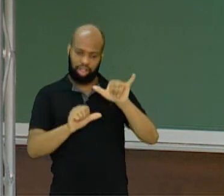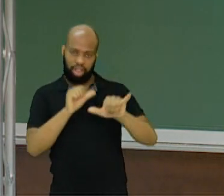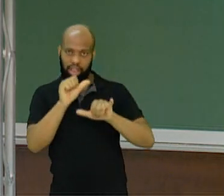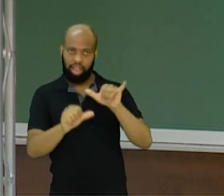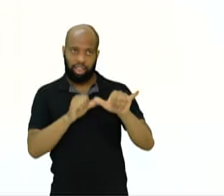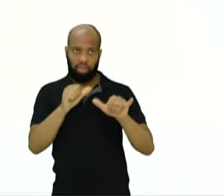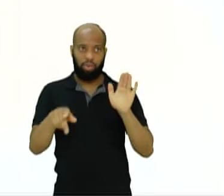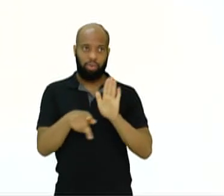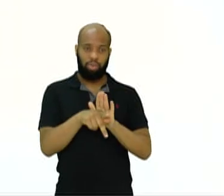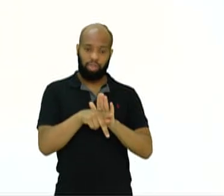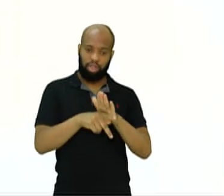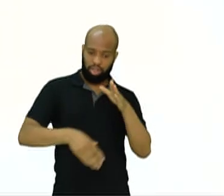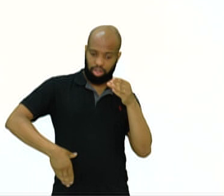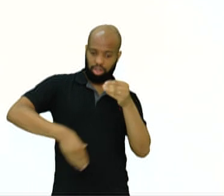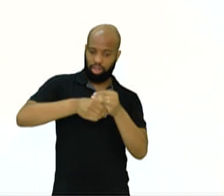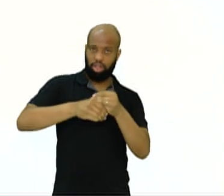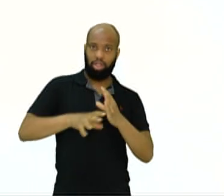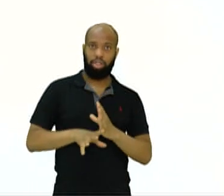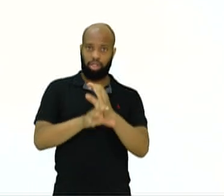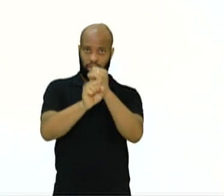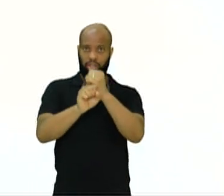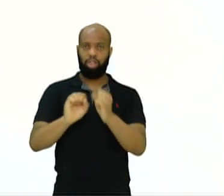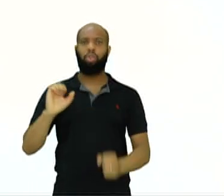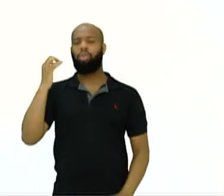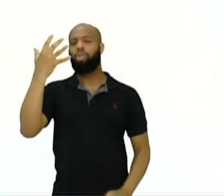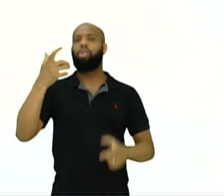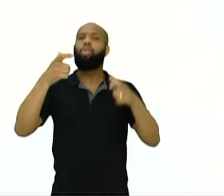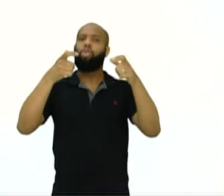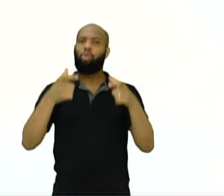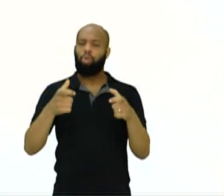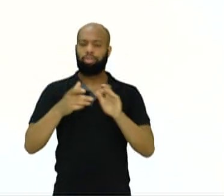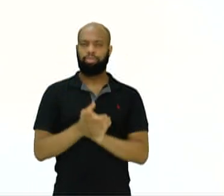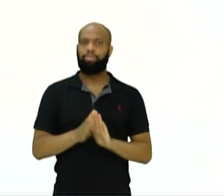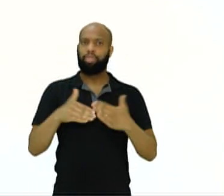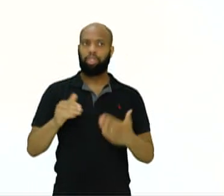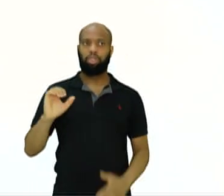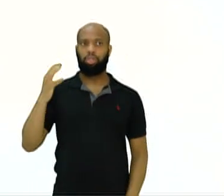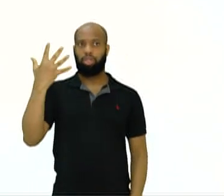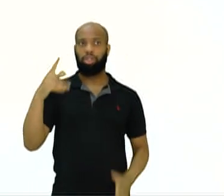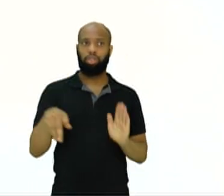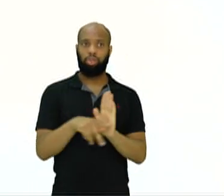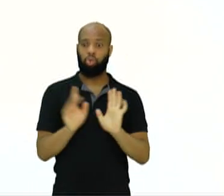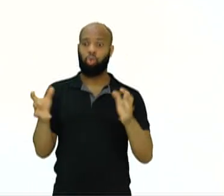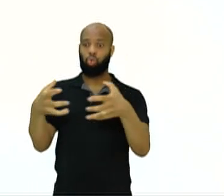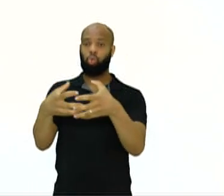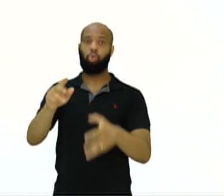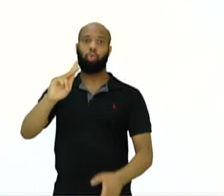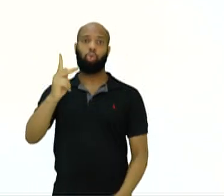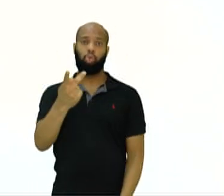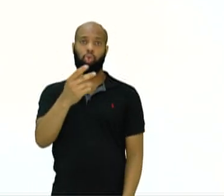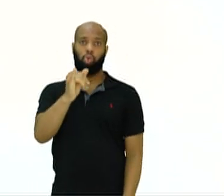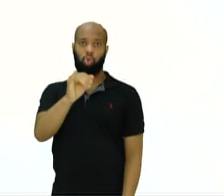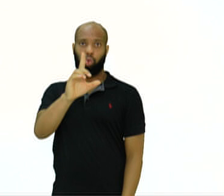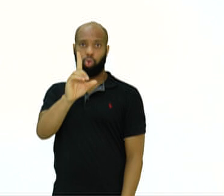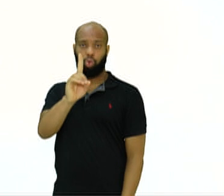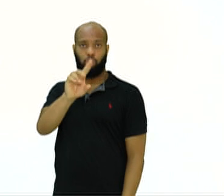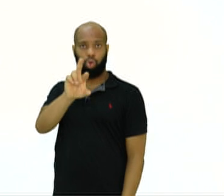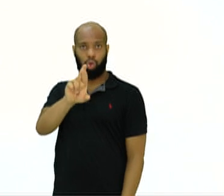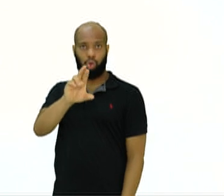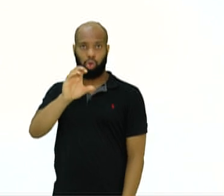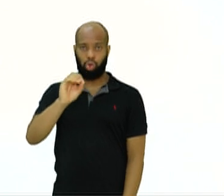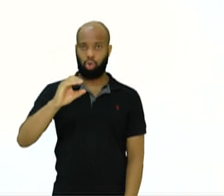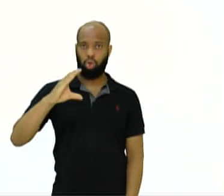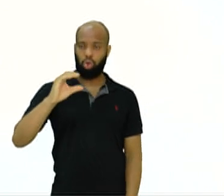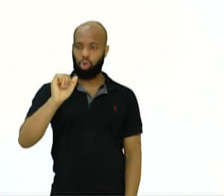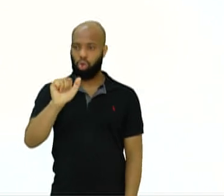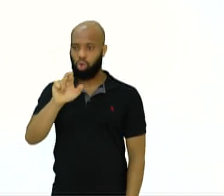de adição. E ela ocorre onde? Ela ocorre em hidrocarbonetos insaturados. O que é insaturado? Aquele